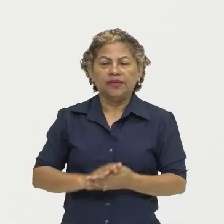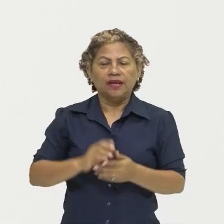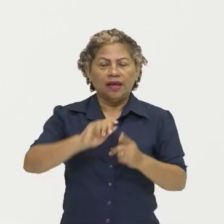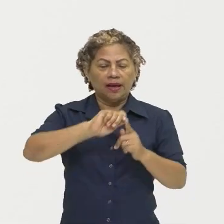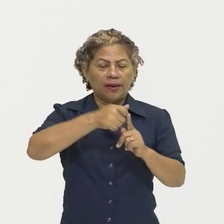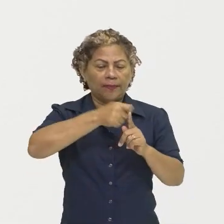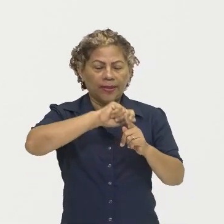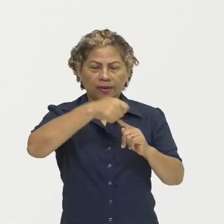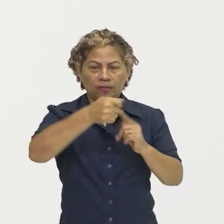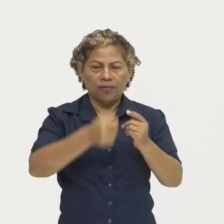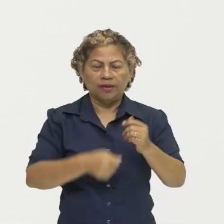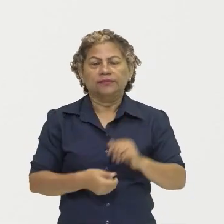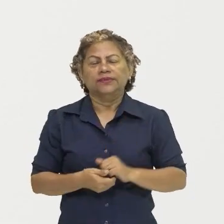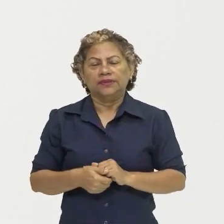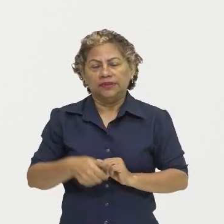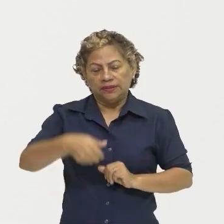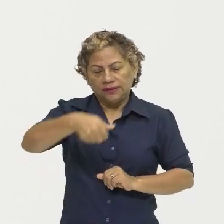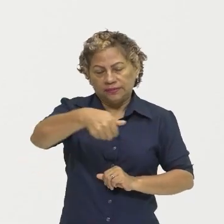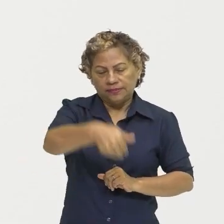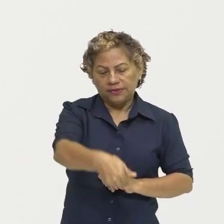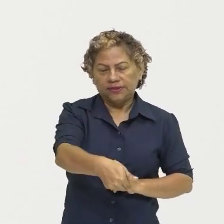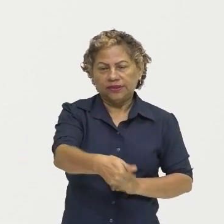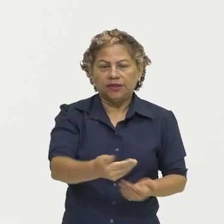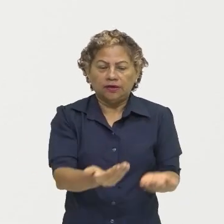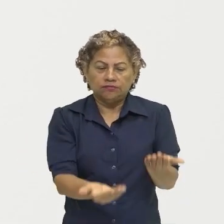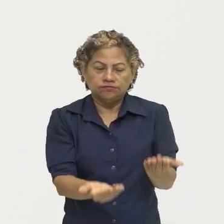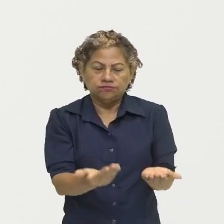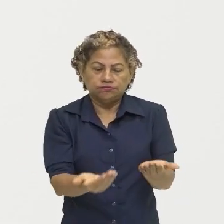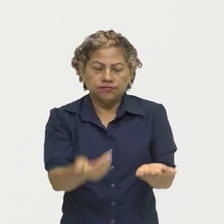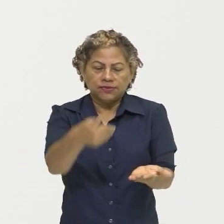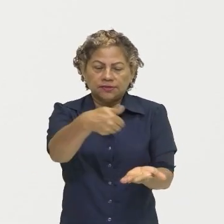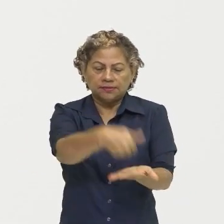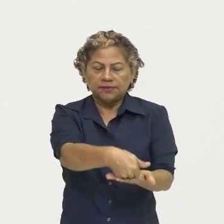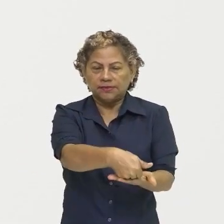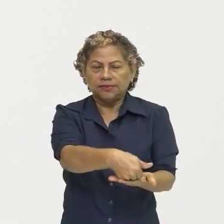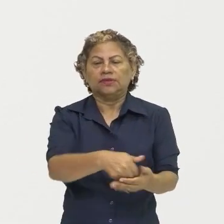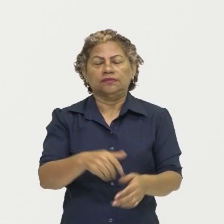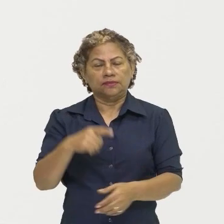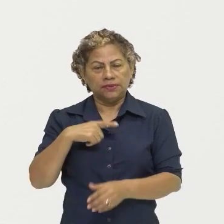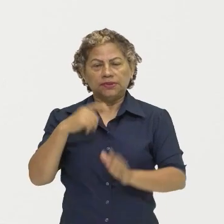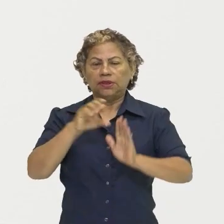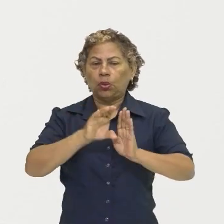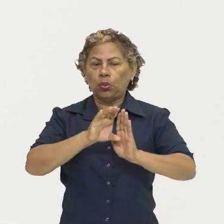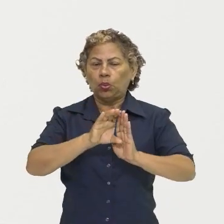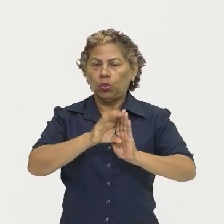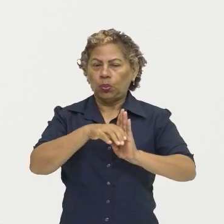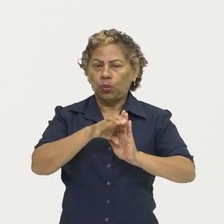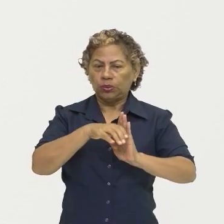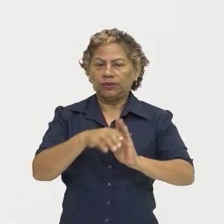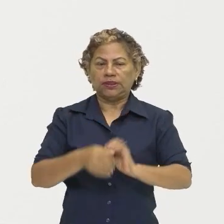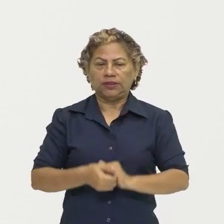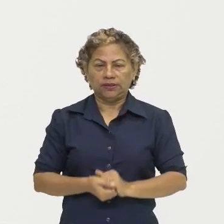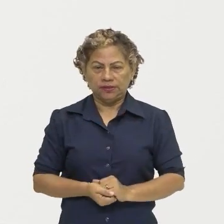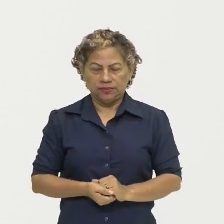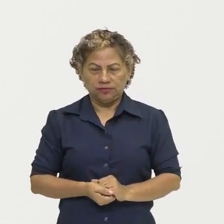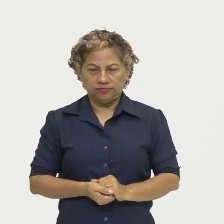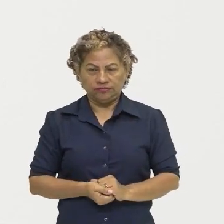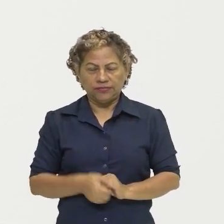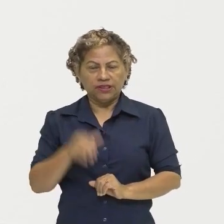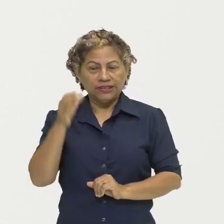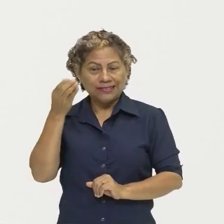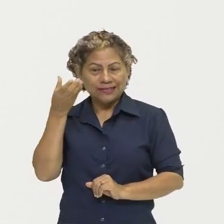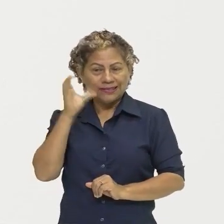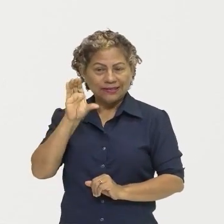a palma de banana sendo pesada. Aí você tem o conceito